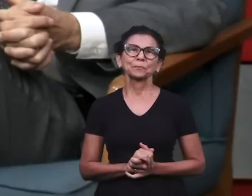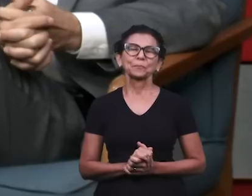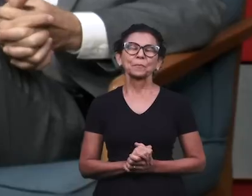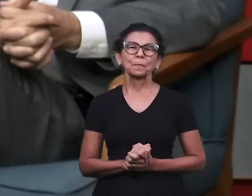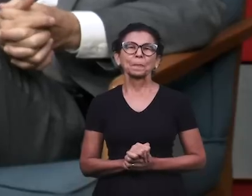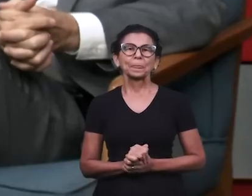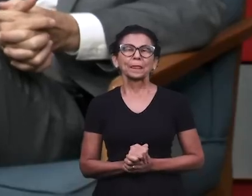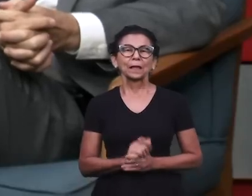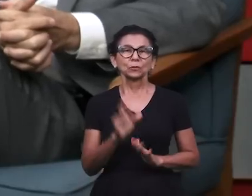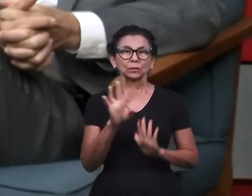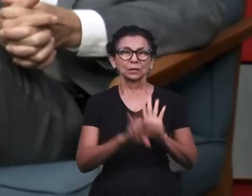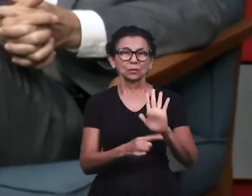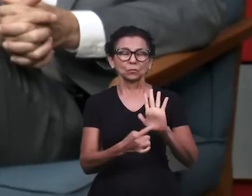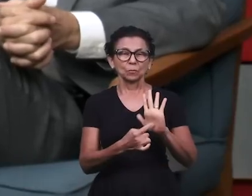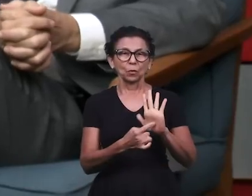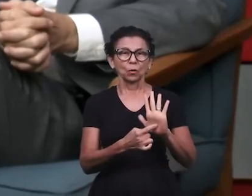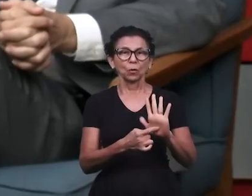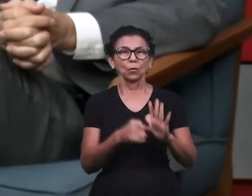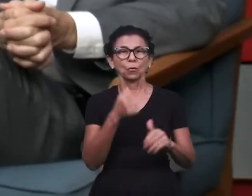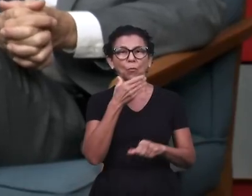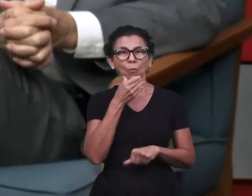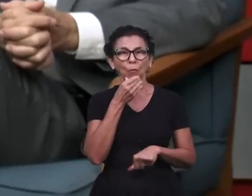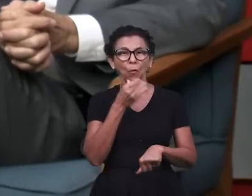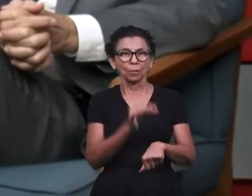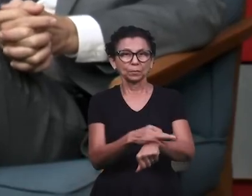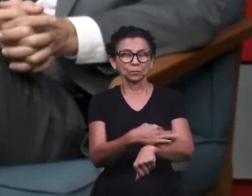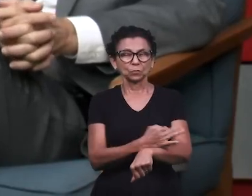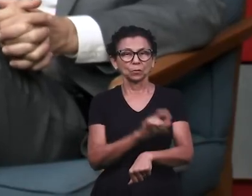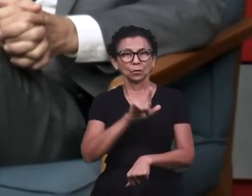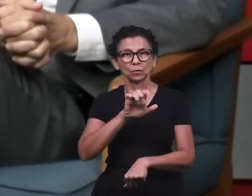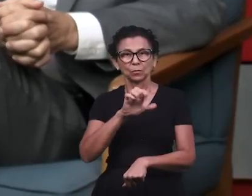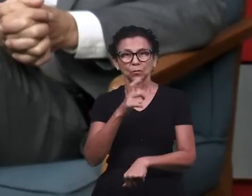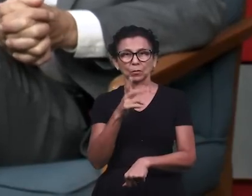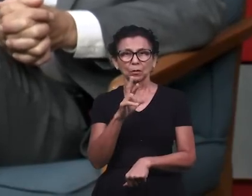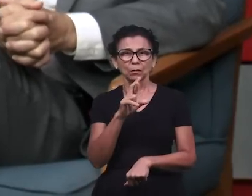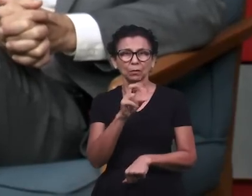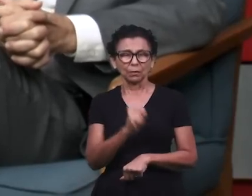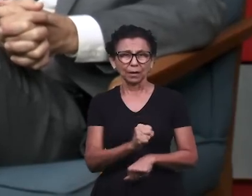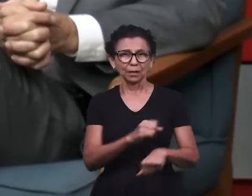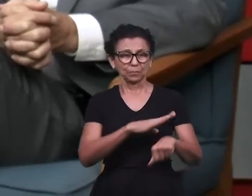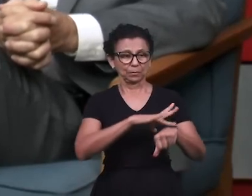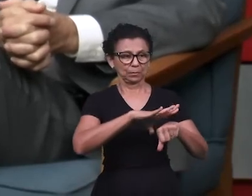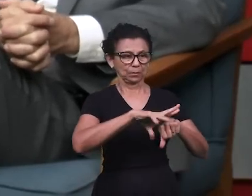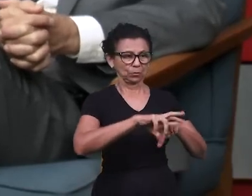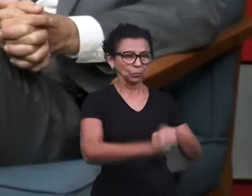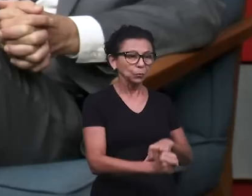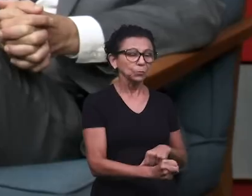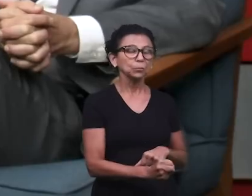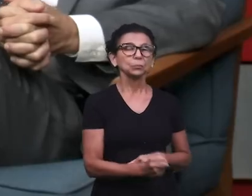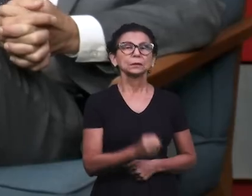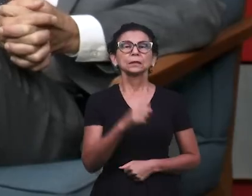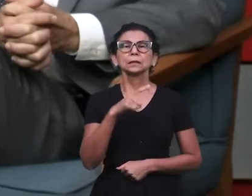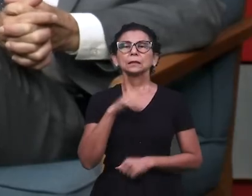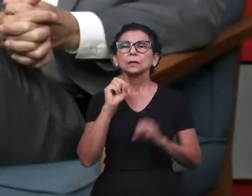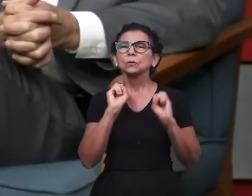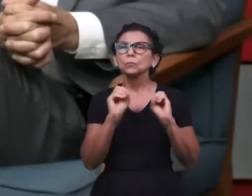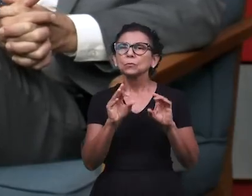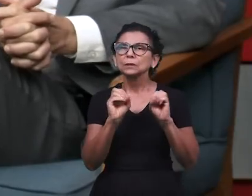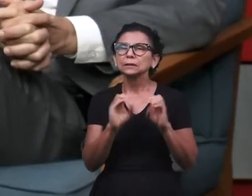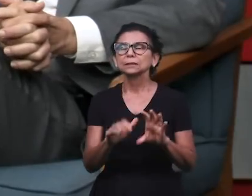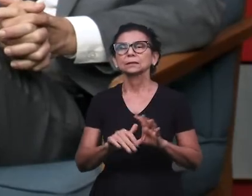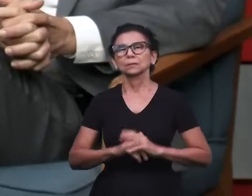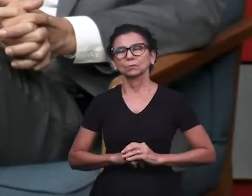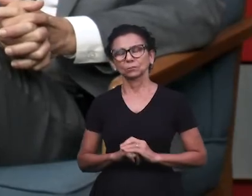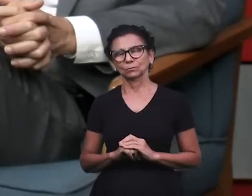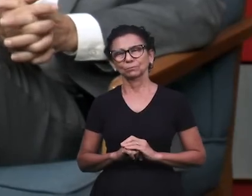do leproso é uma experiência muito importante, de um ensino muito bonito para a